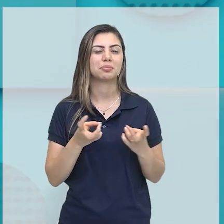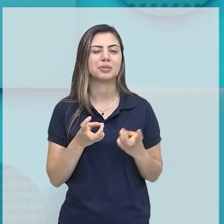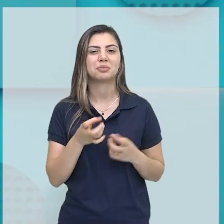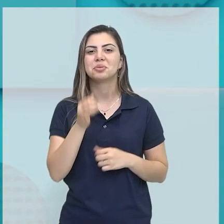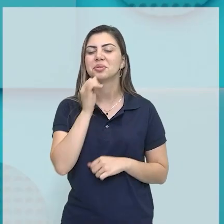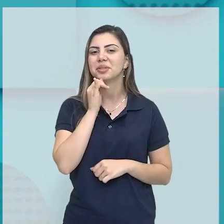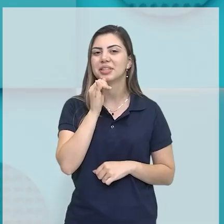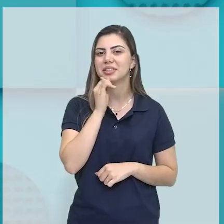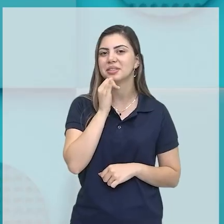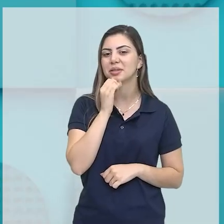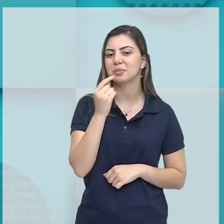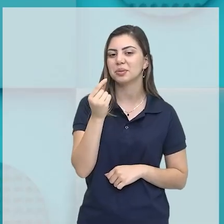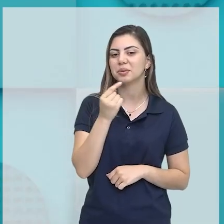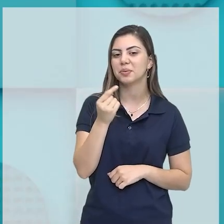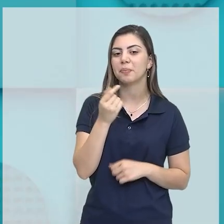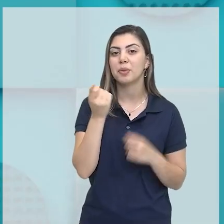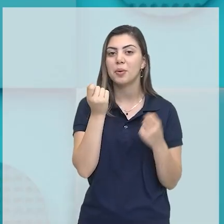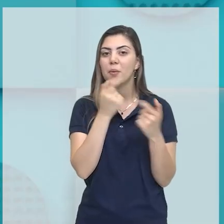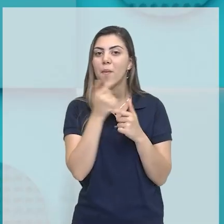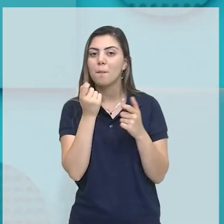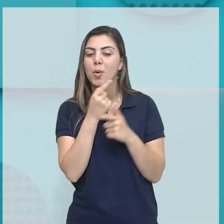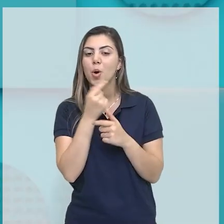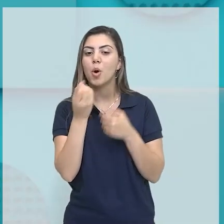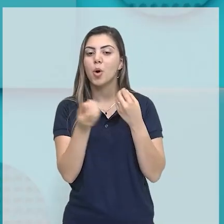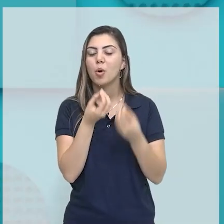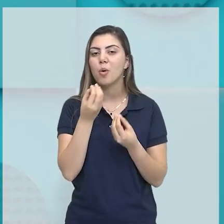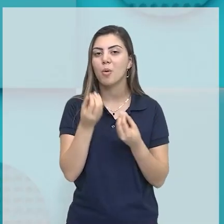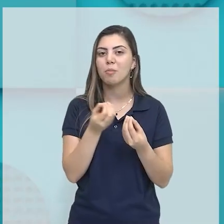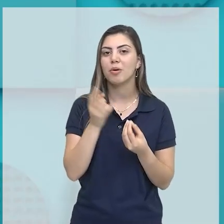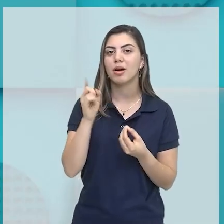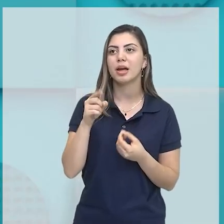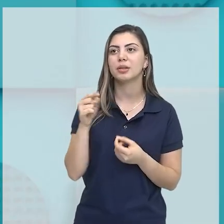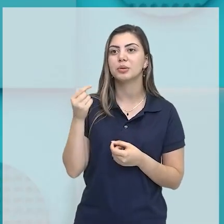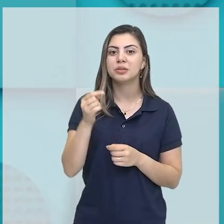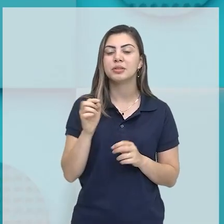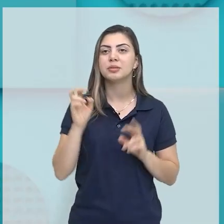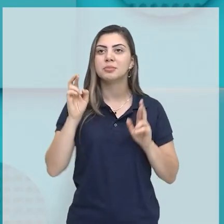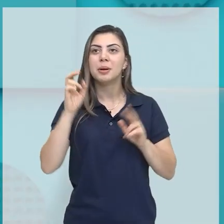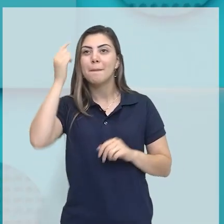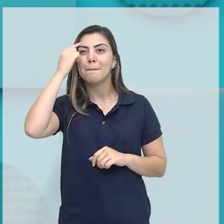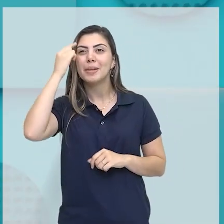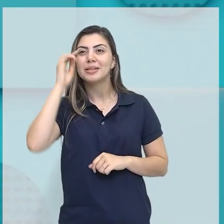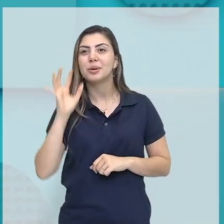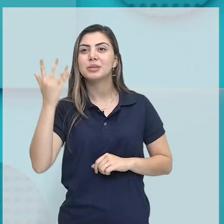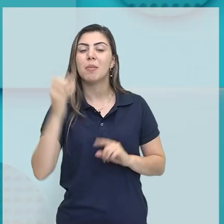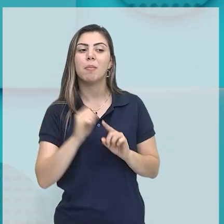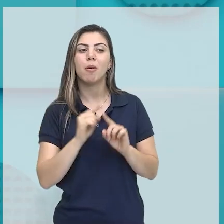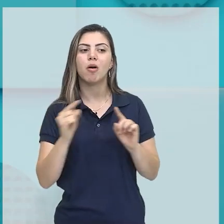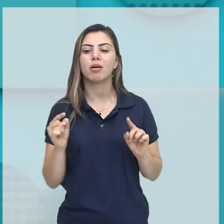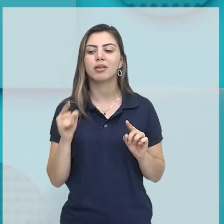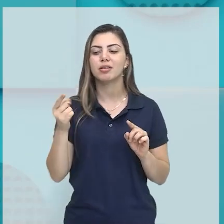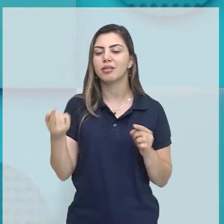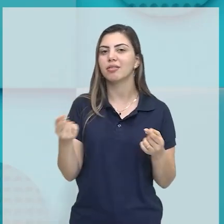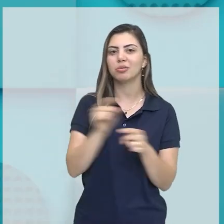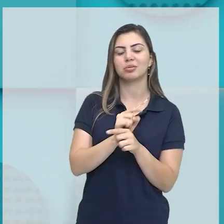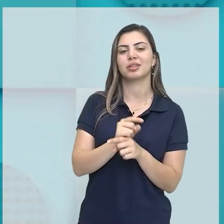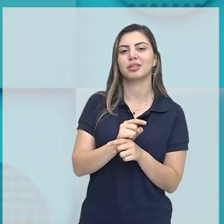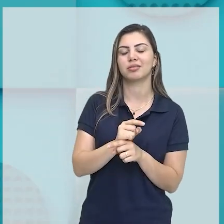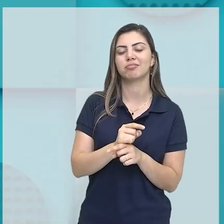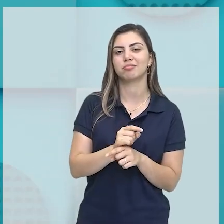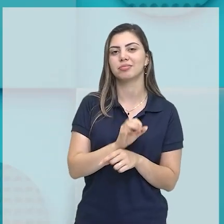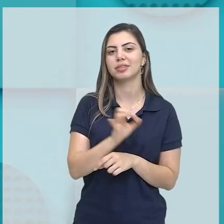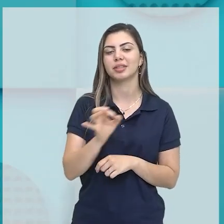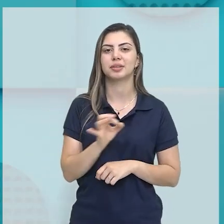para vocês, o humor está onde? Na quebra da expectativa, no sentido da palavra